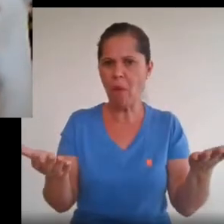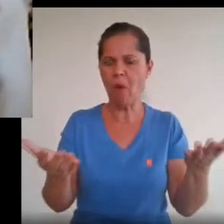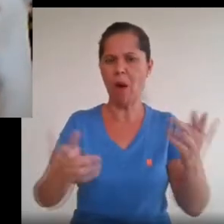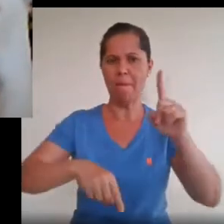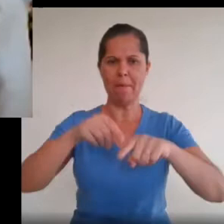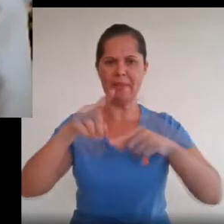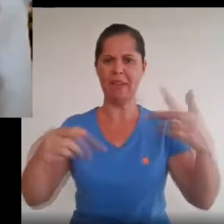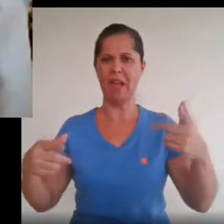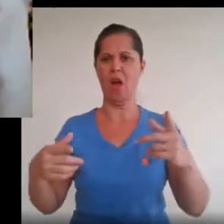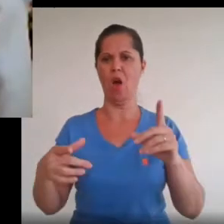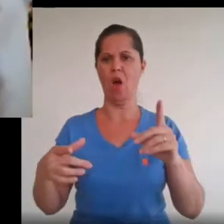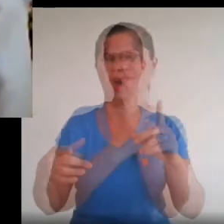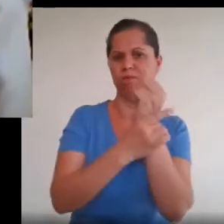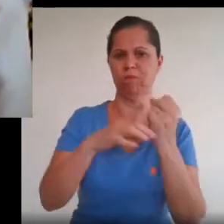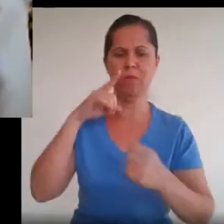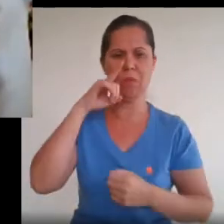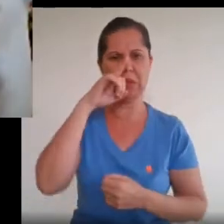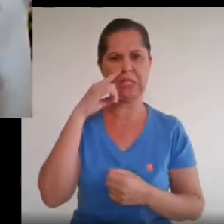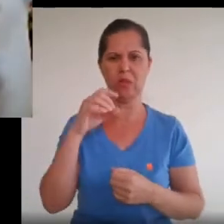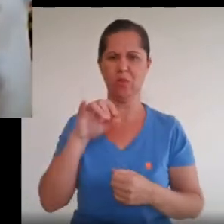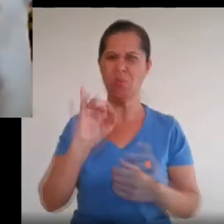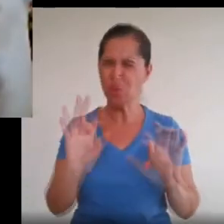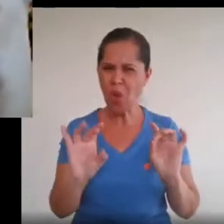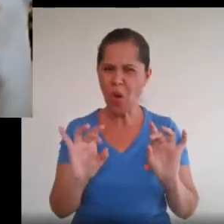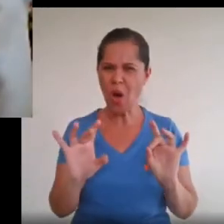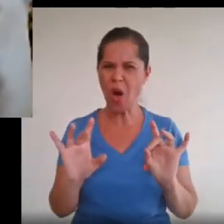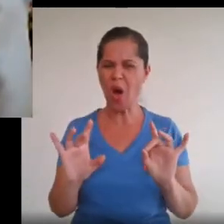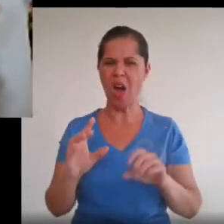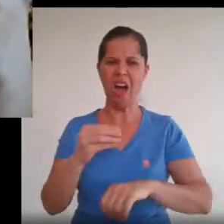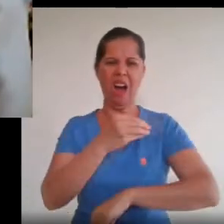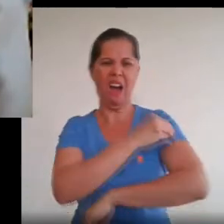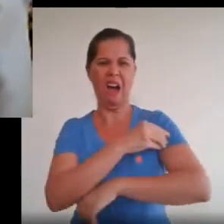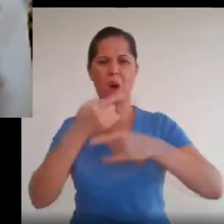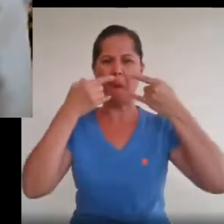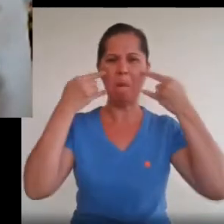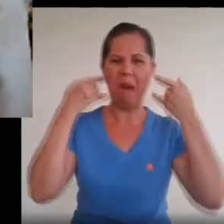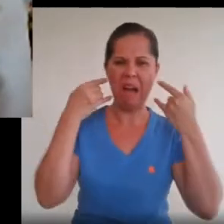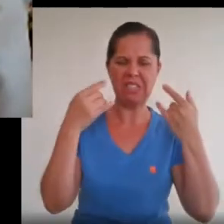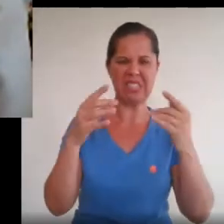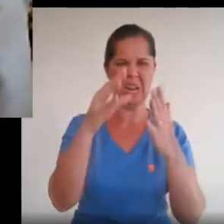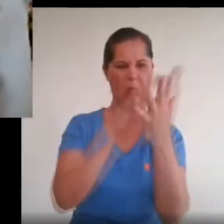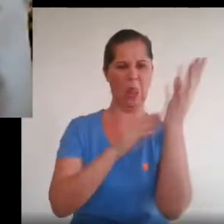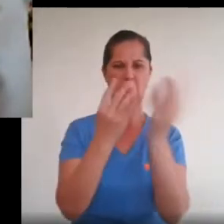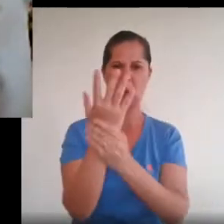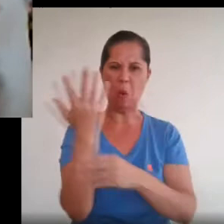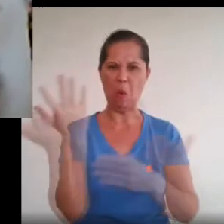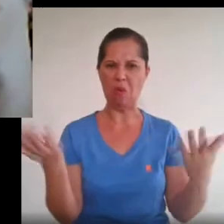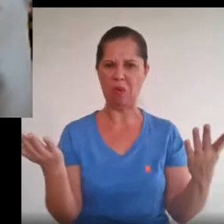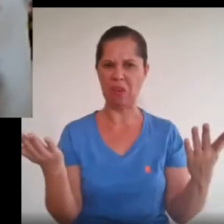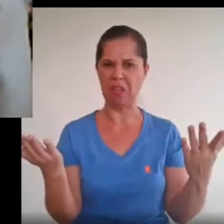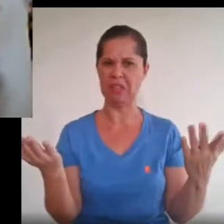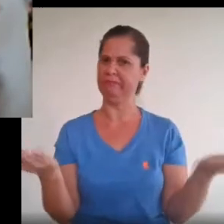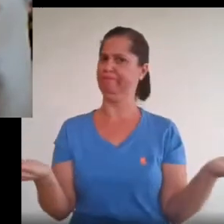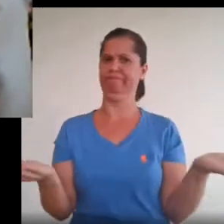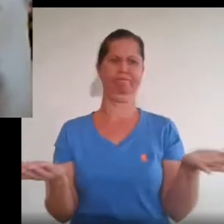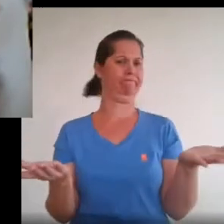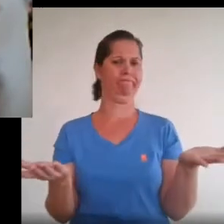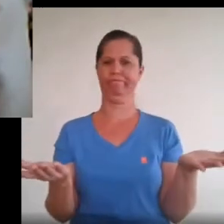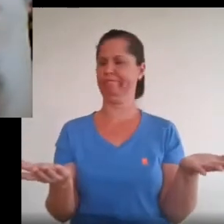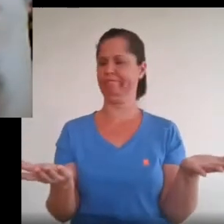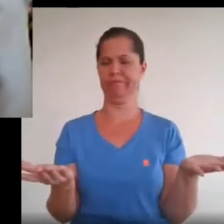quando você se contamina e se for de grupo de comorbidade, ou, né, dos grupos de